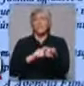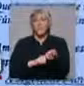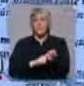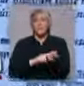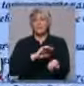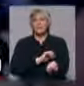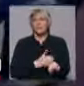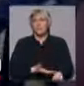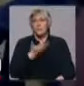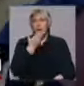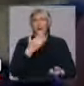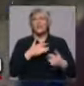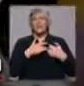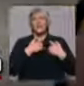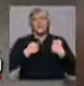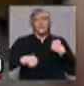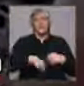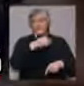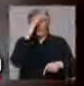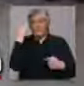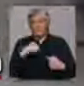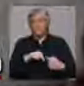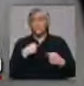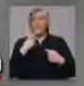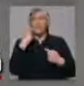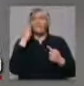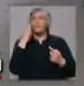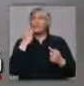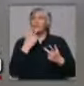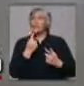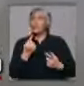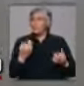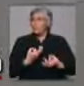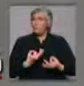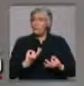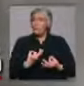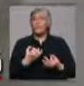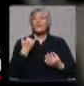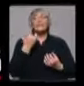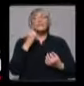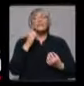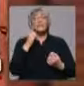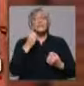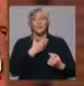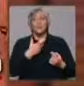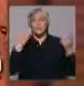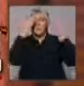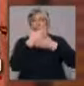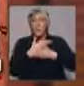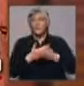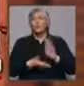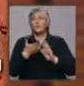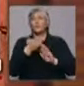hipertensão, insuficiência vascular, mas vivia autonomamente. Na noite de 26 de dezembro, deu entrada nesta urgência